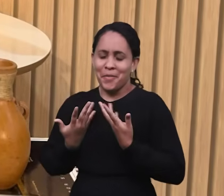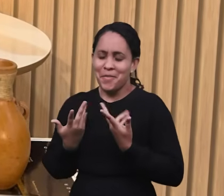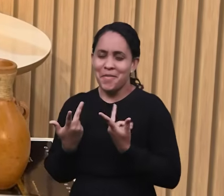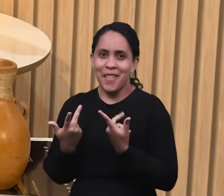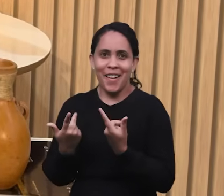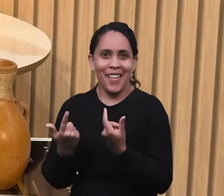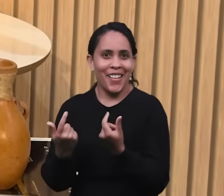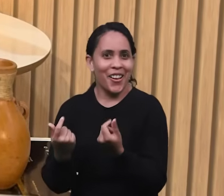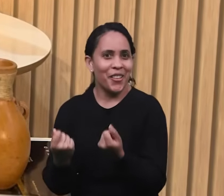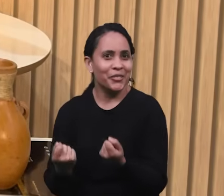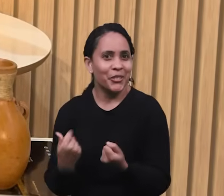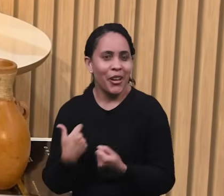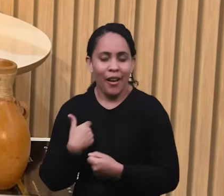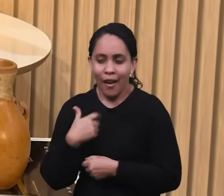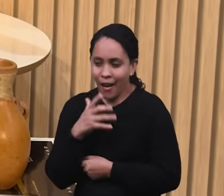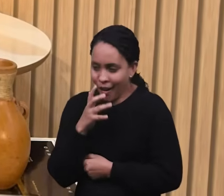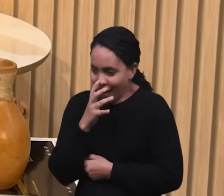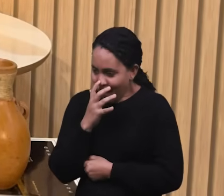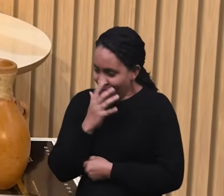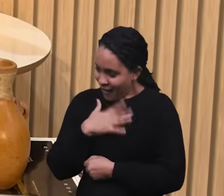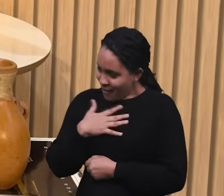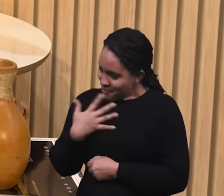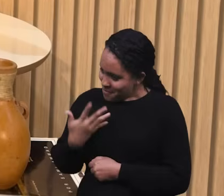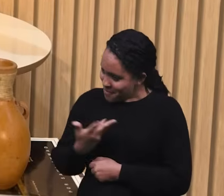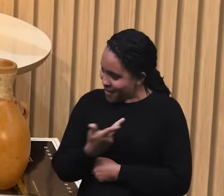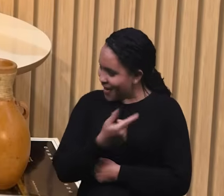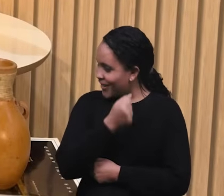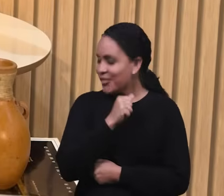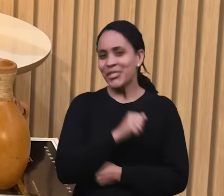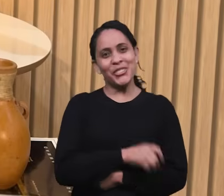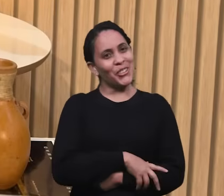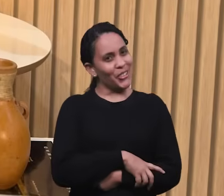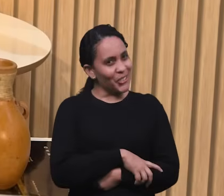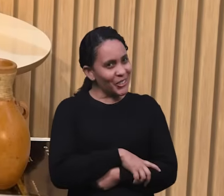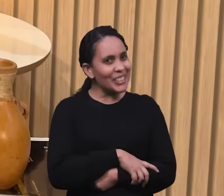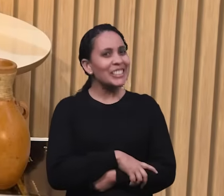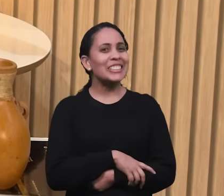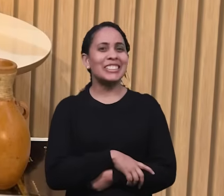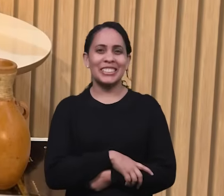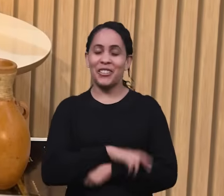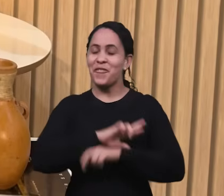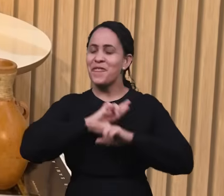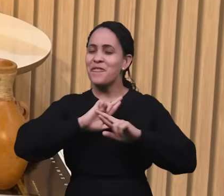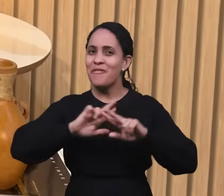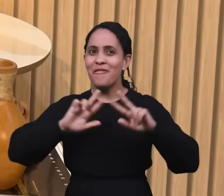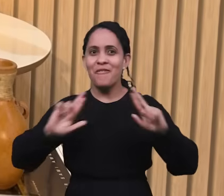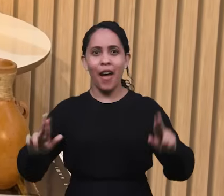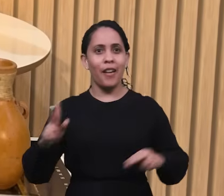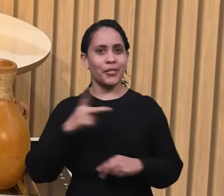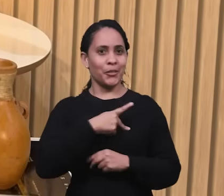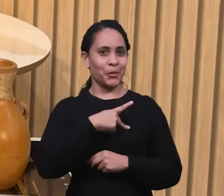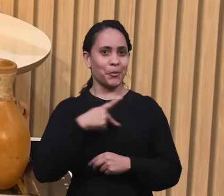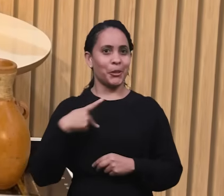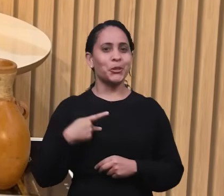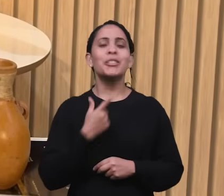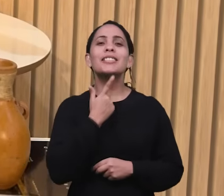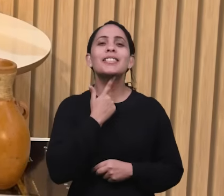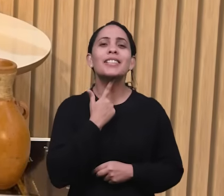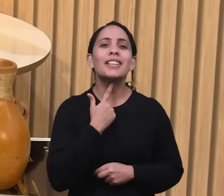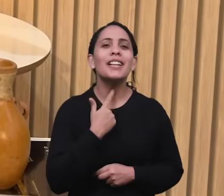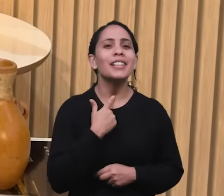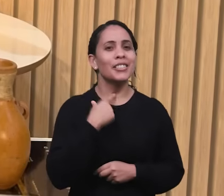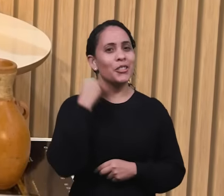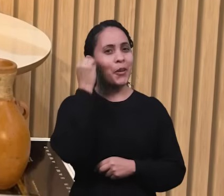que até nos chama a atenção, porque são centenas de pastores desejando uma experiência